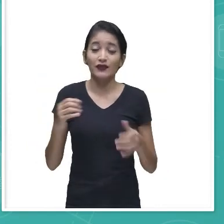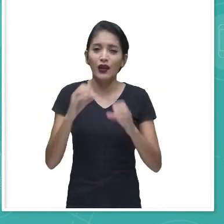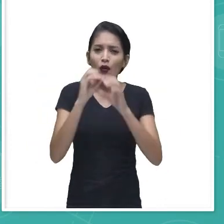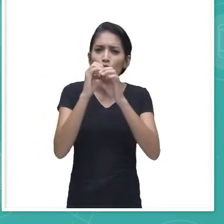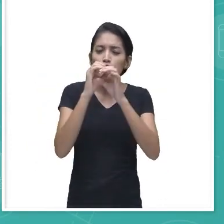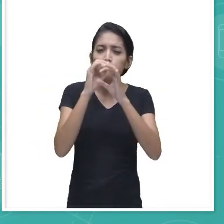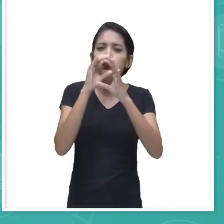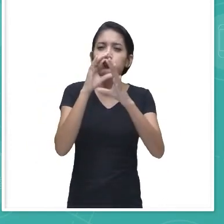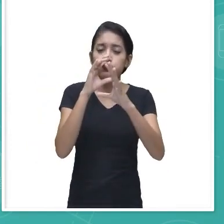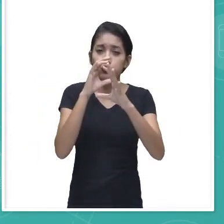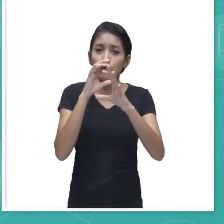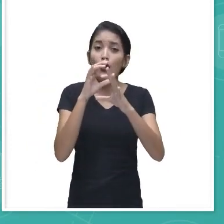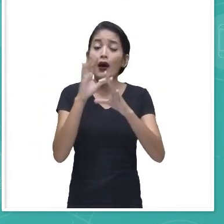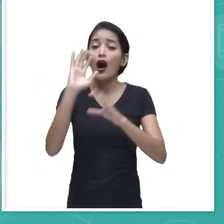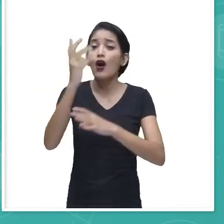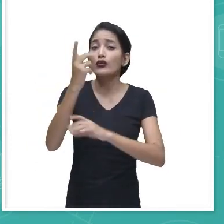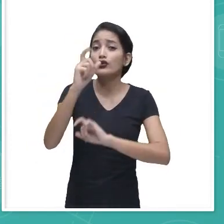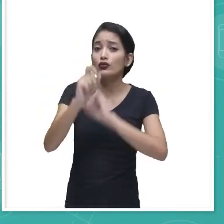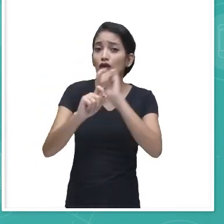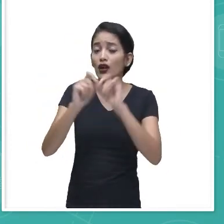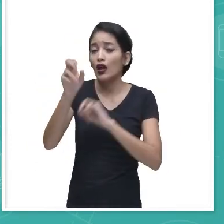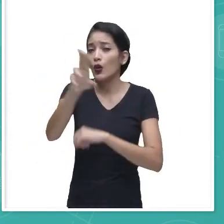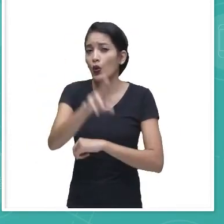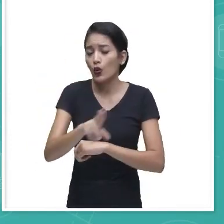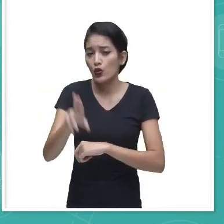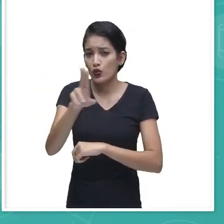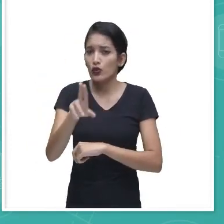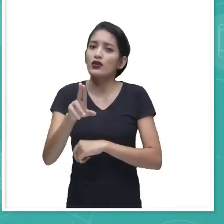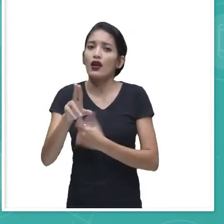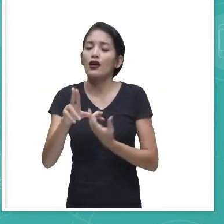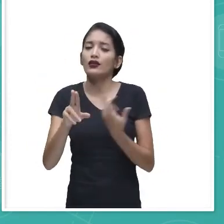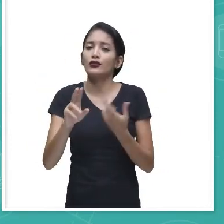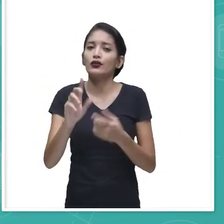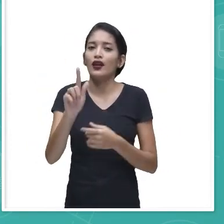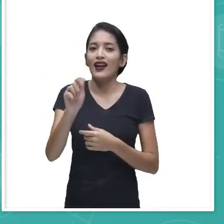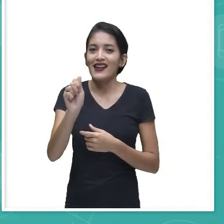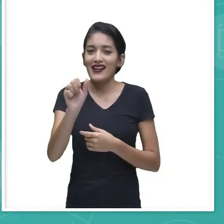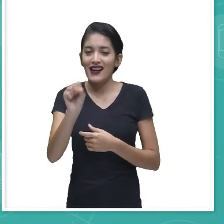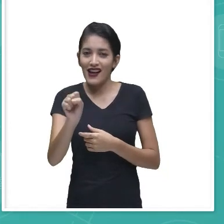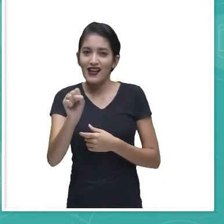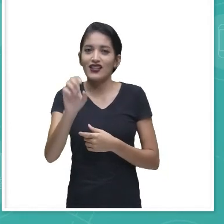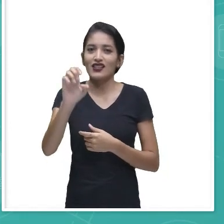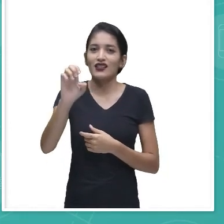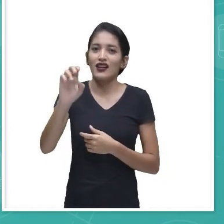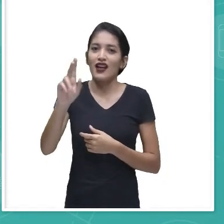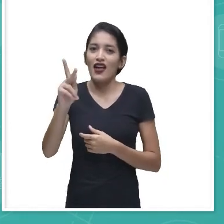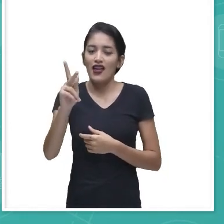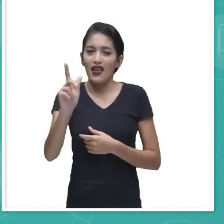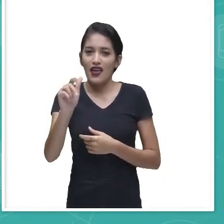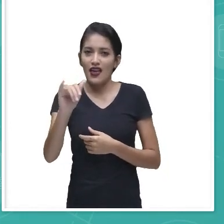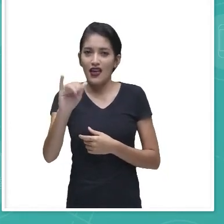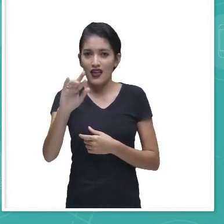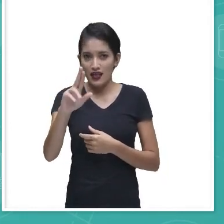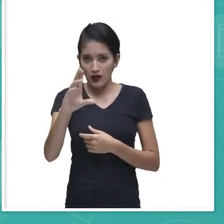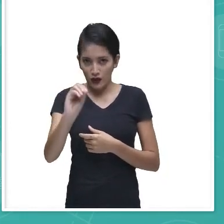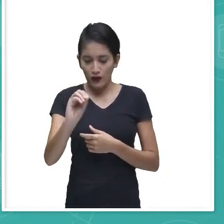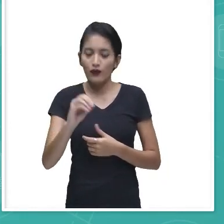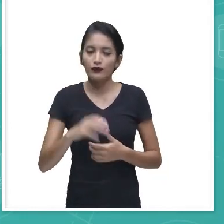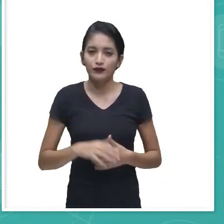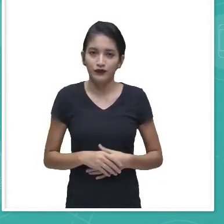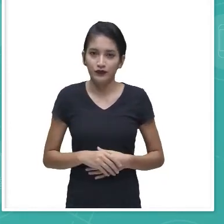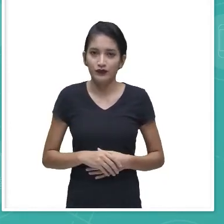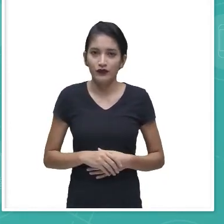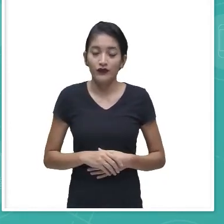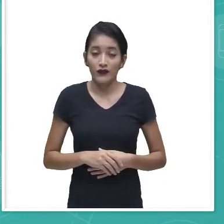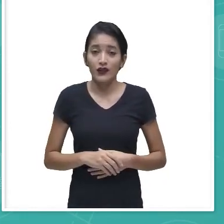Nesse balão, para ele ficar assim, é utilizado gás hélio, tá? Então, o gás hélio é muito utilizado para esse fim, tá? Então, ele é